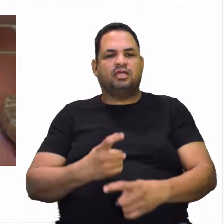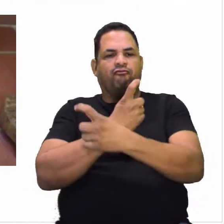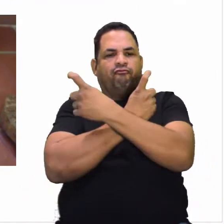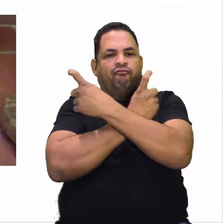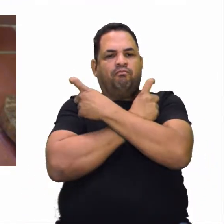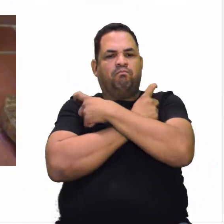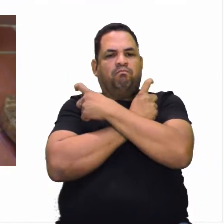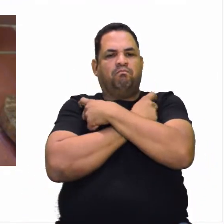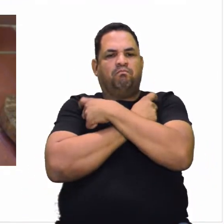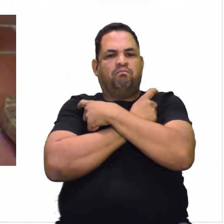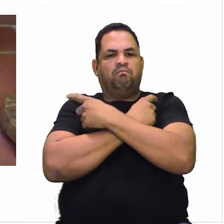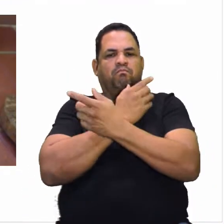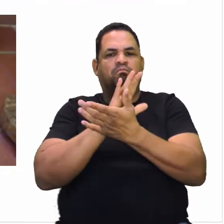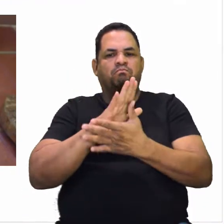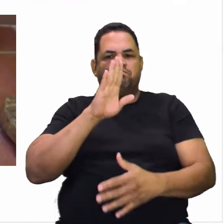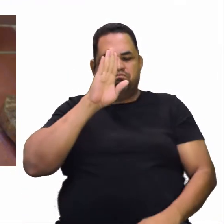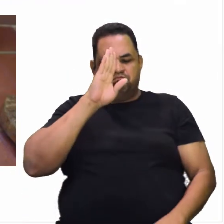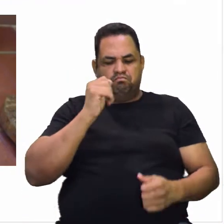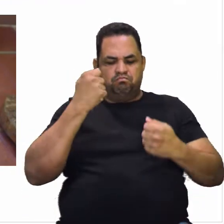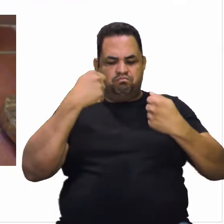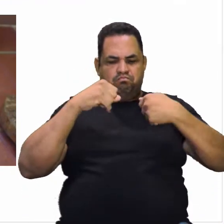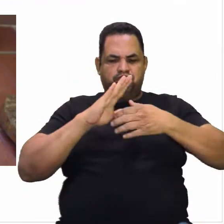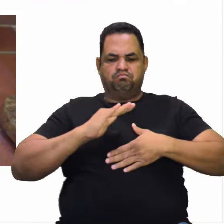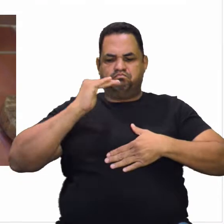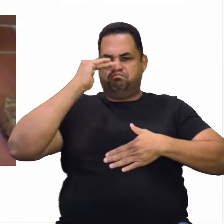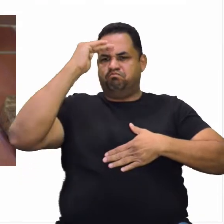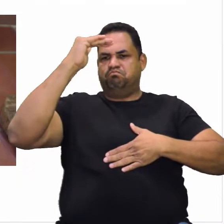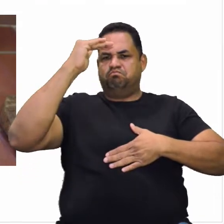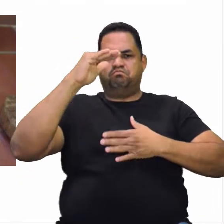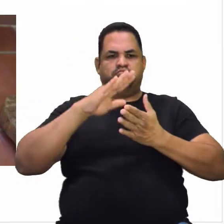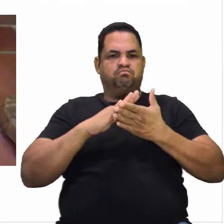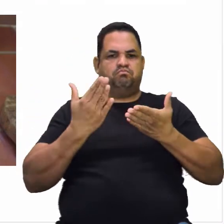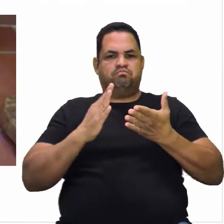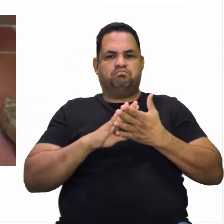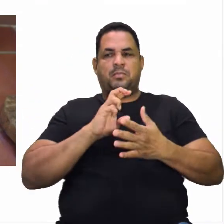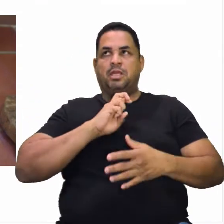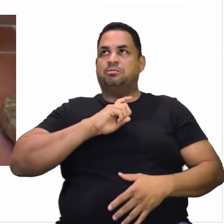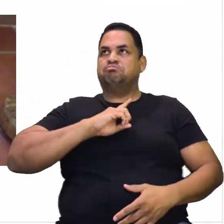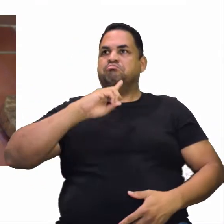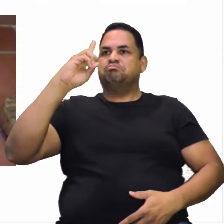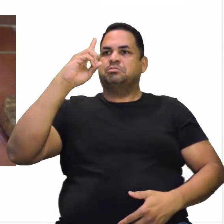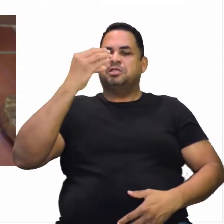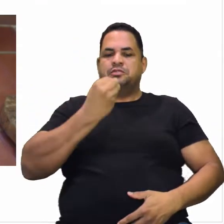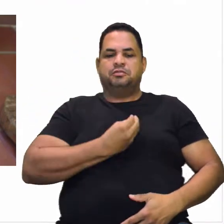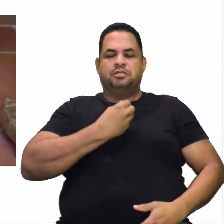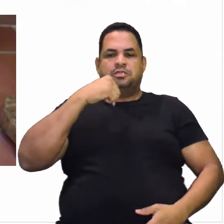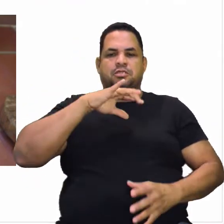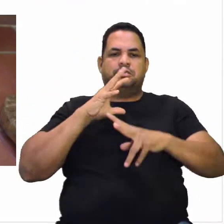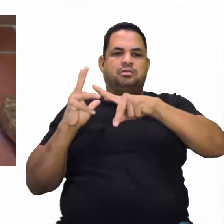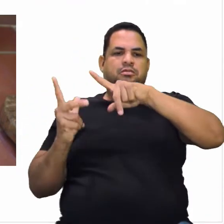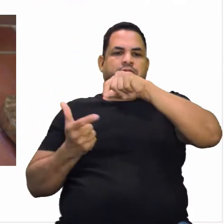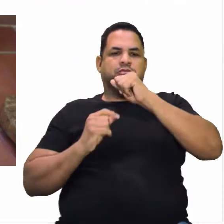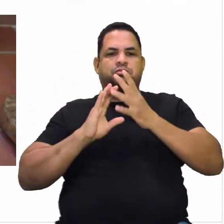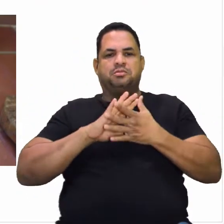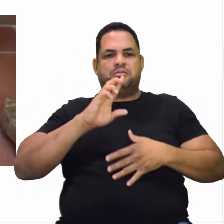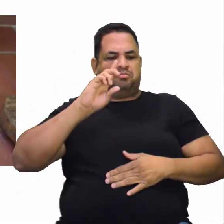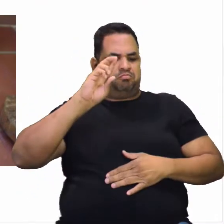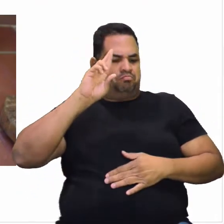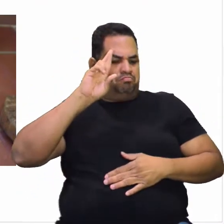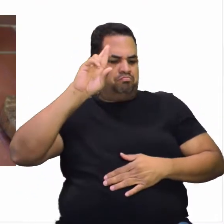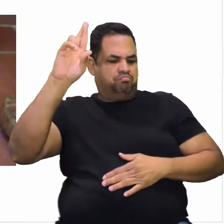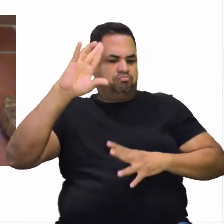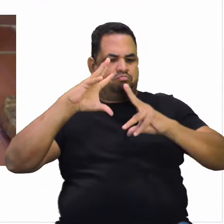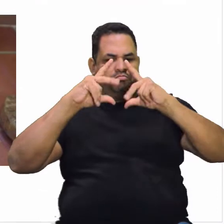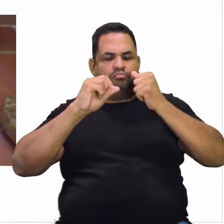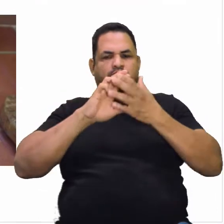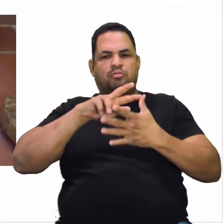faraó tinha um poder absoluto e era considerado Deus vivo na terra. Ele era dono de todo o Egito,